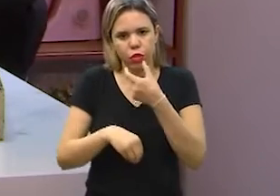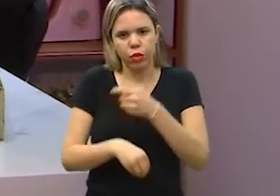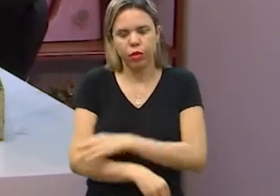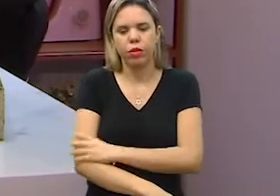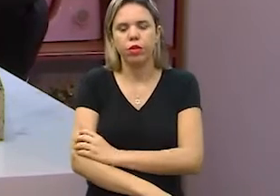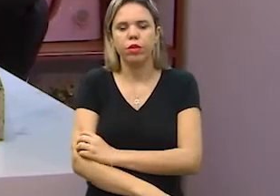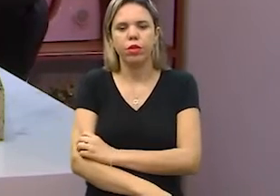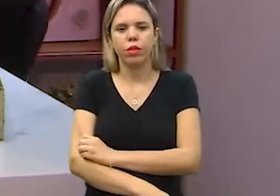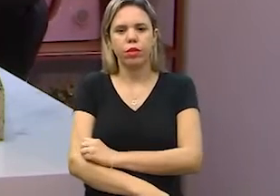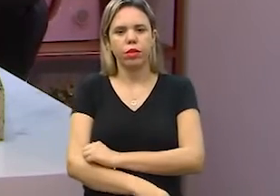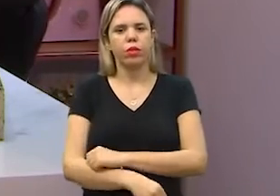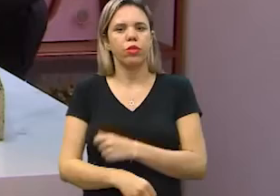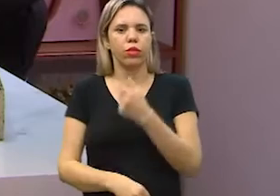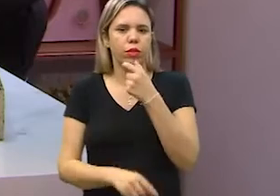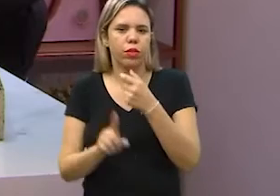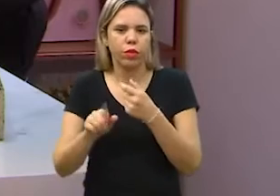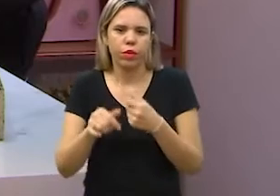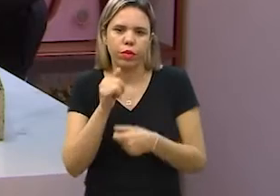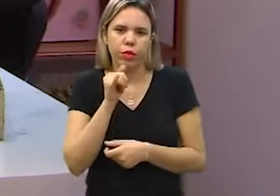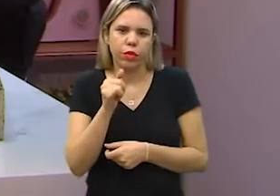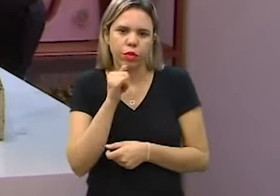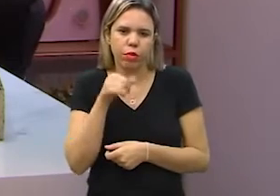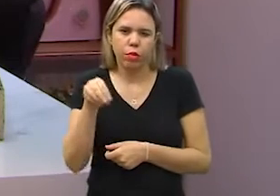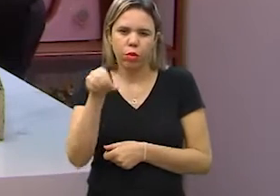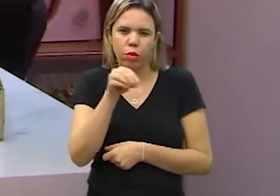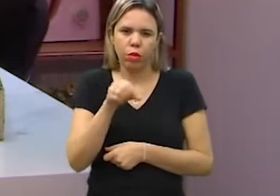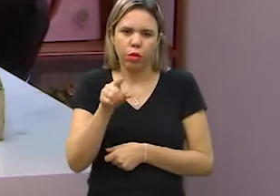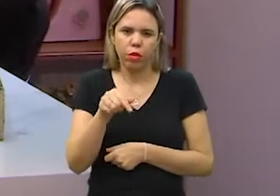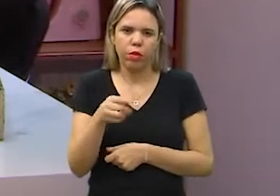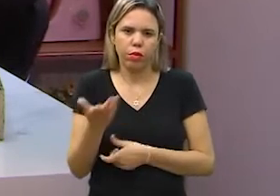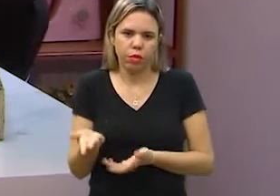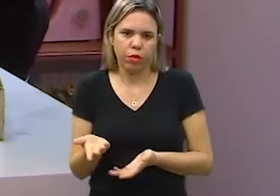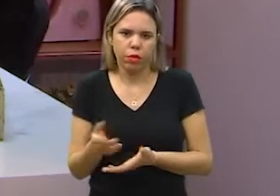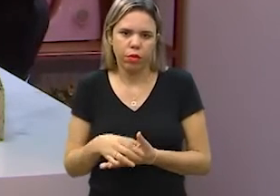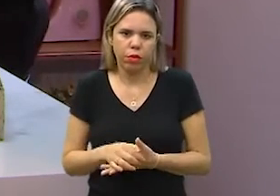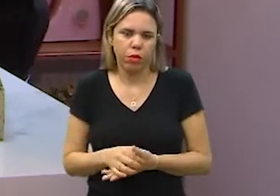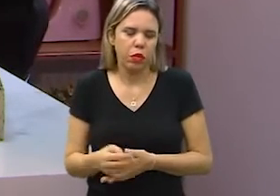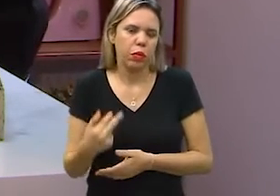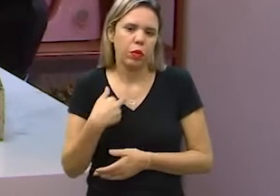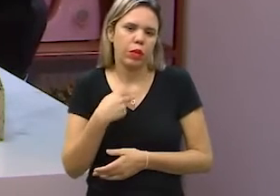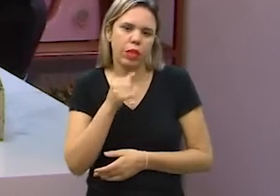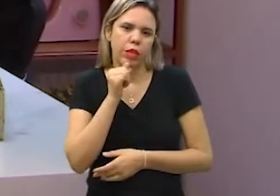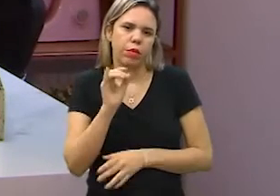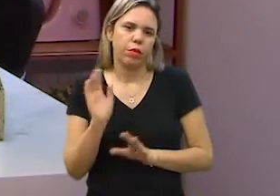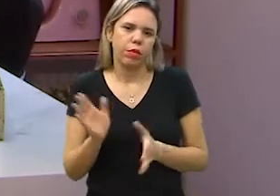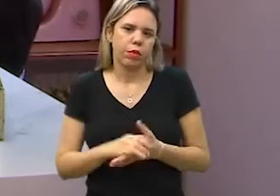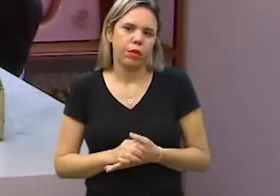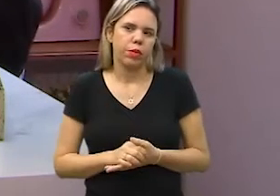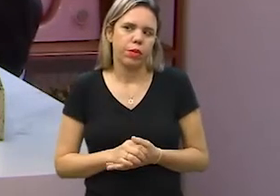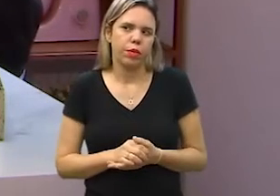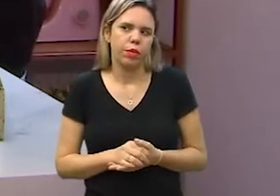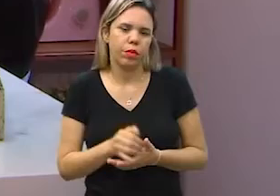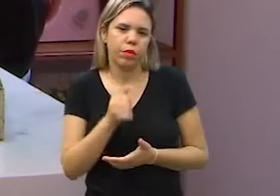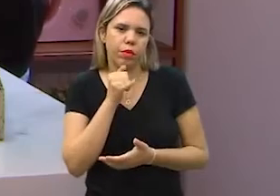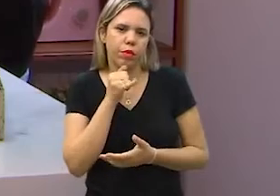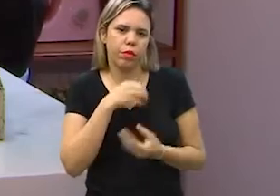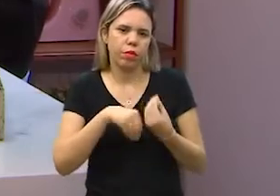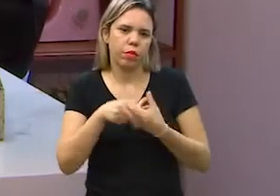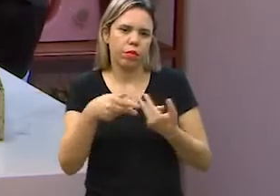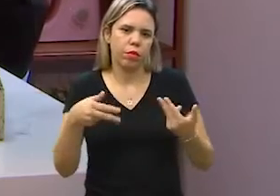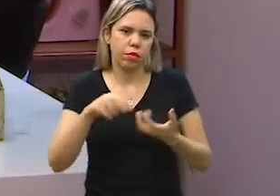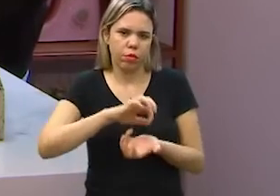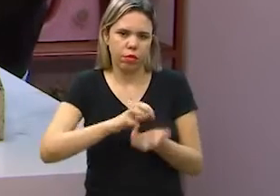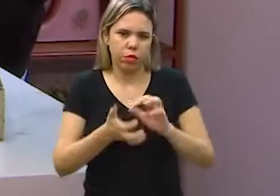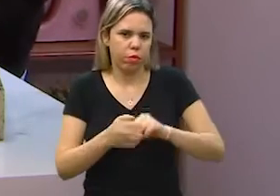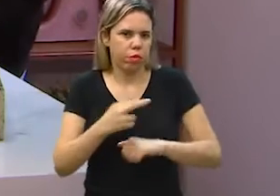bolacha. E o ponto da bolacha é uma farofinha. Uma farofinha. Não pode ser uma coisa homogênea,